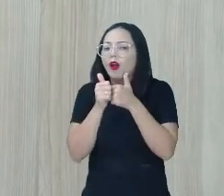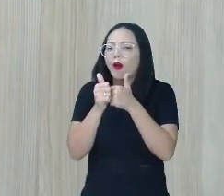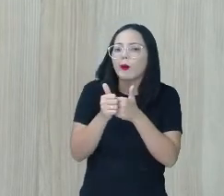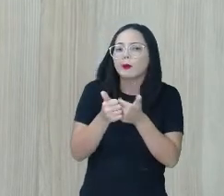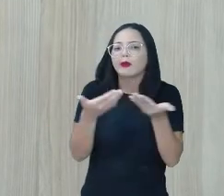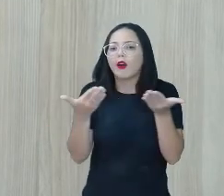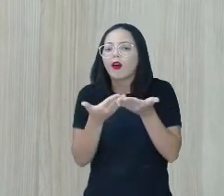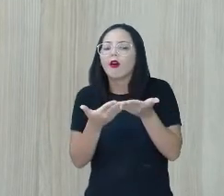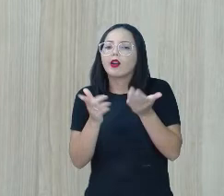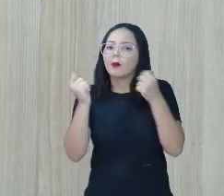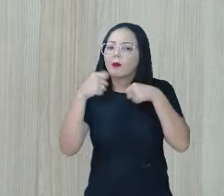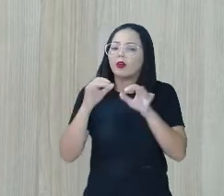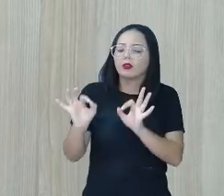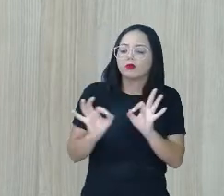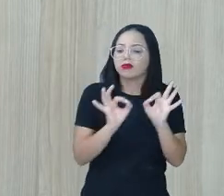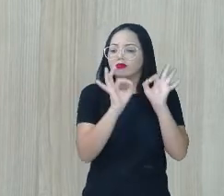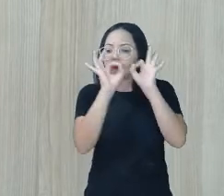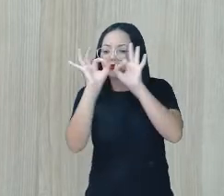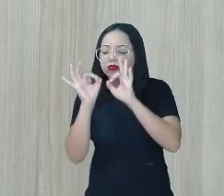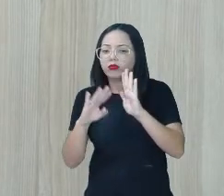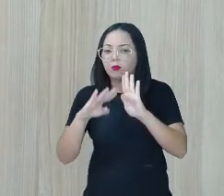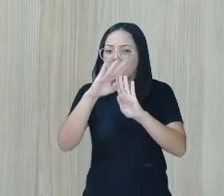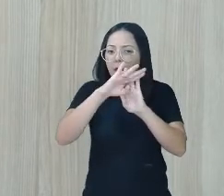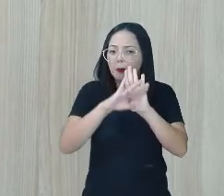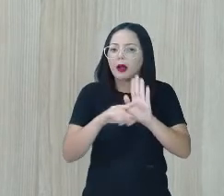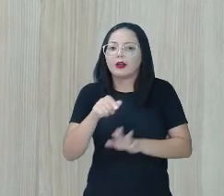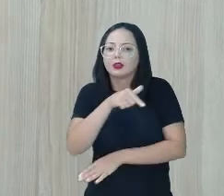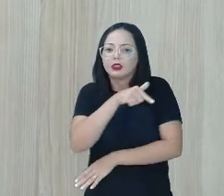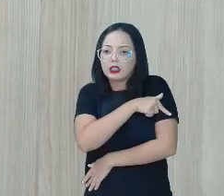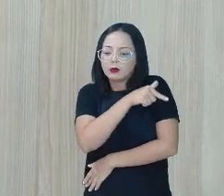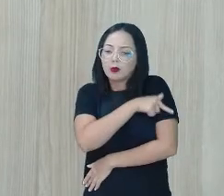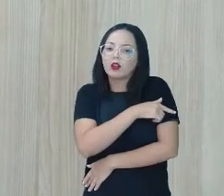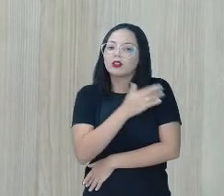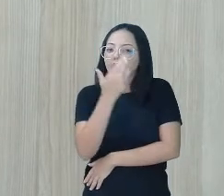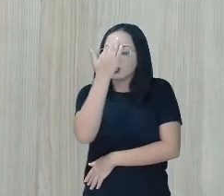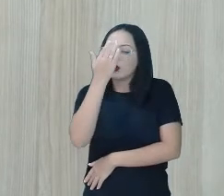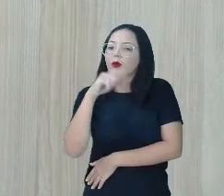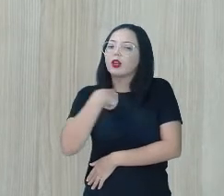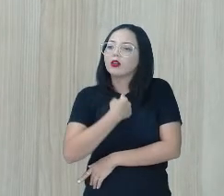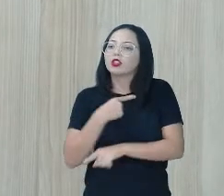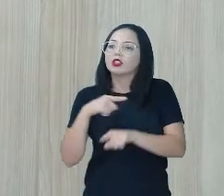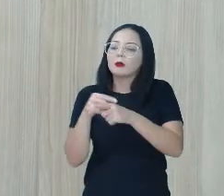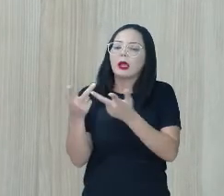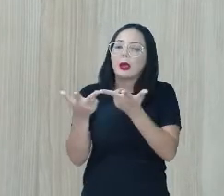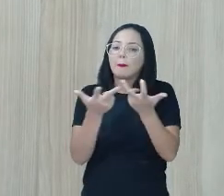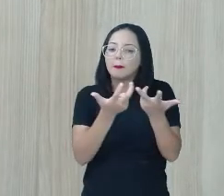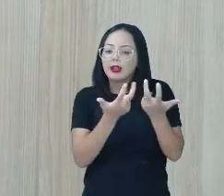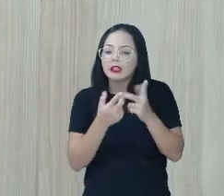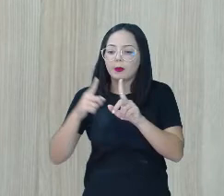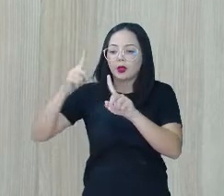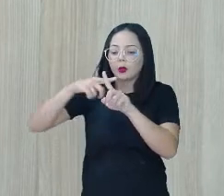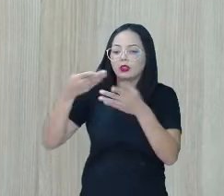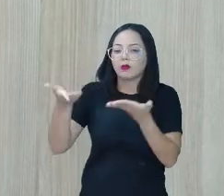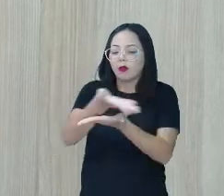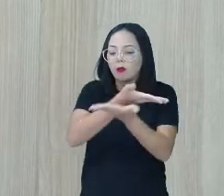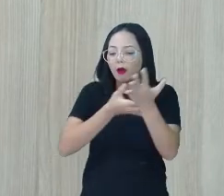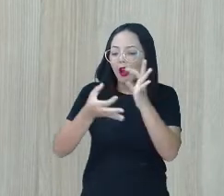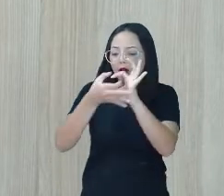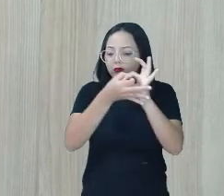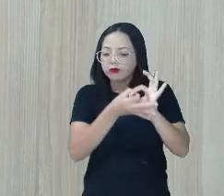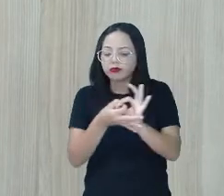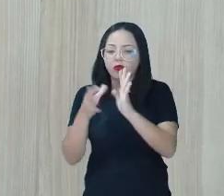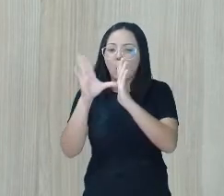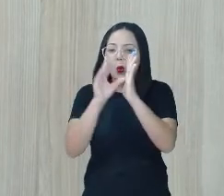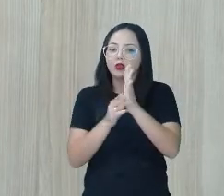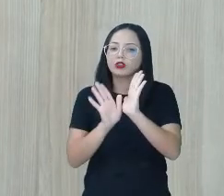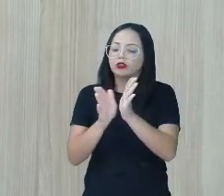essas operações, você pode dar uma olhadinha lá na playlist do 7º ano. E aí a gente vai percebendo esse tipo de entrelace, né, de conteúdos que a gente